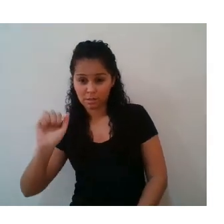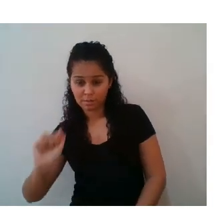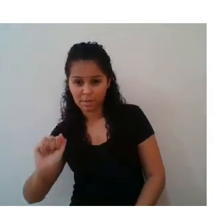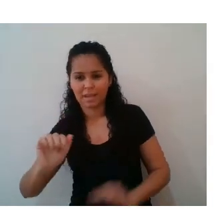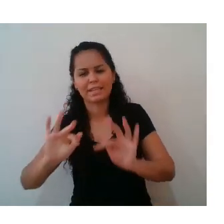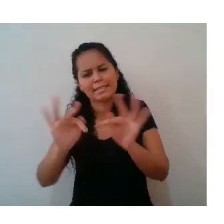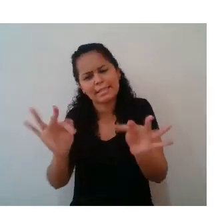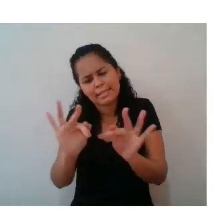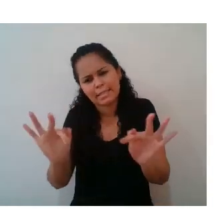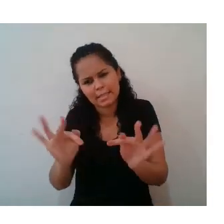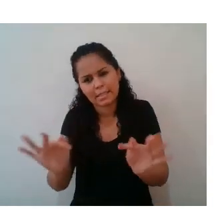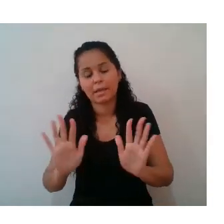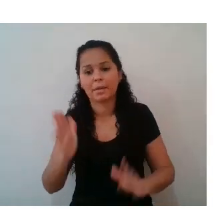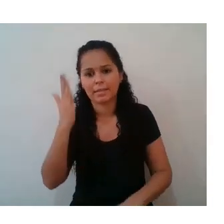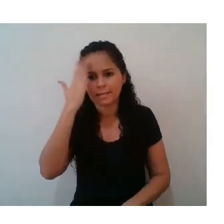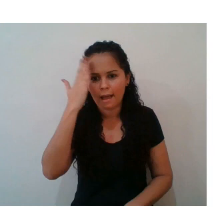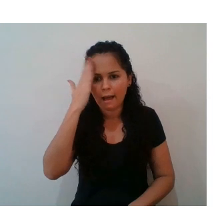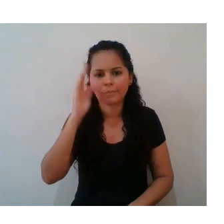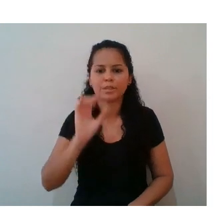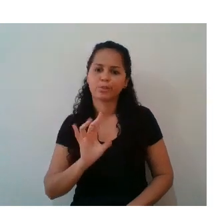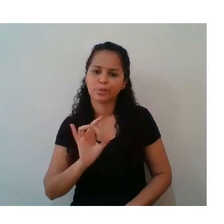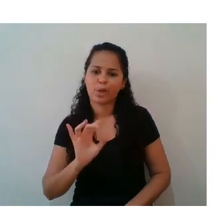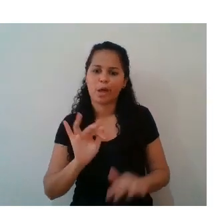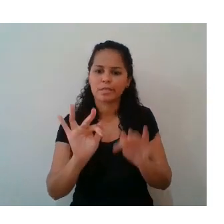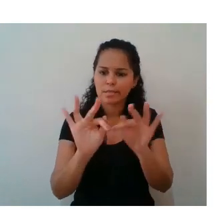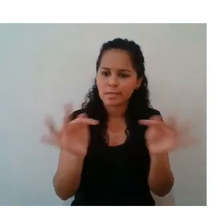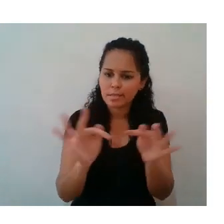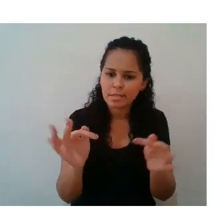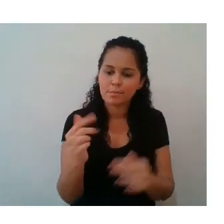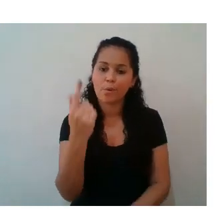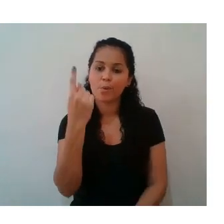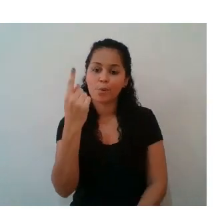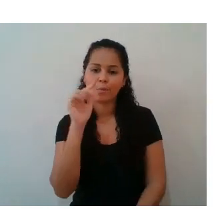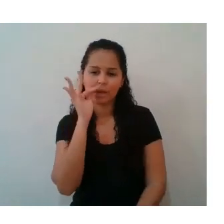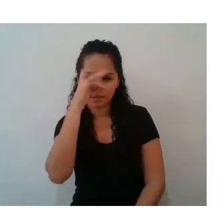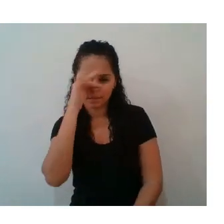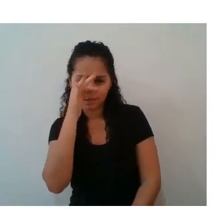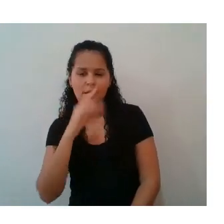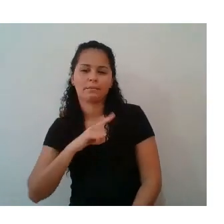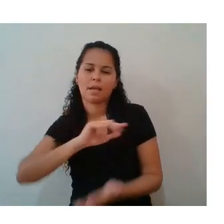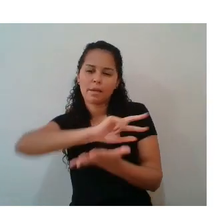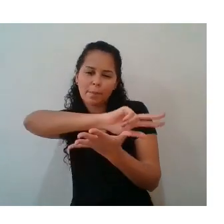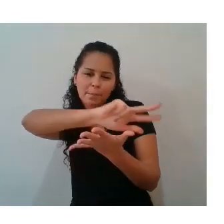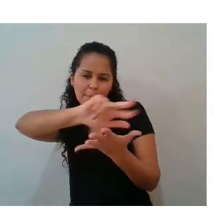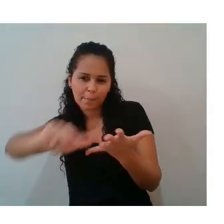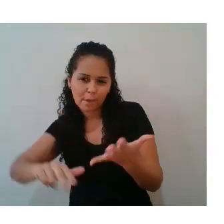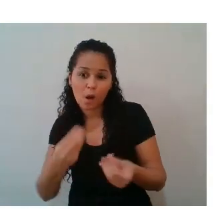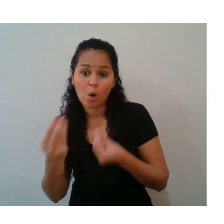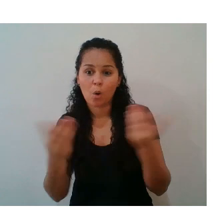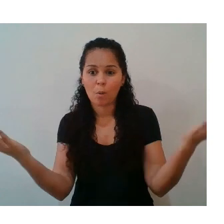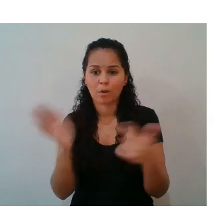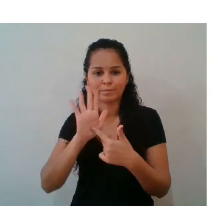gente sabe que essas não são as únicas possibilidades. Você não tem exclusivamente circuito com uma resistência. O circuito pode ter inúmeras, como